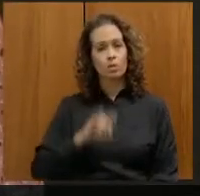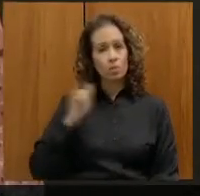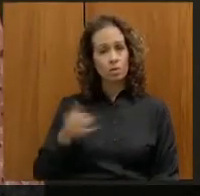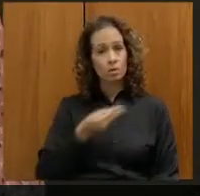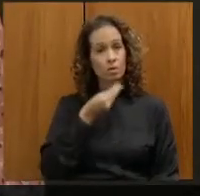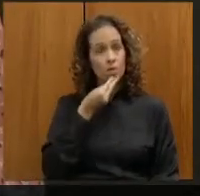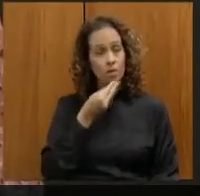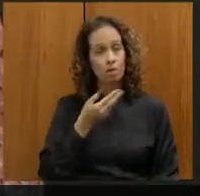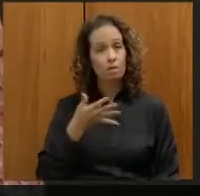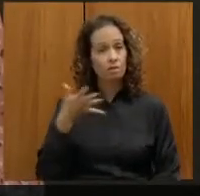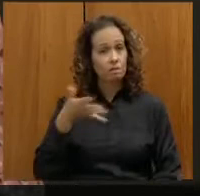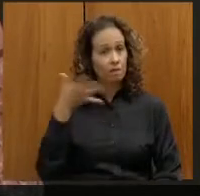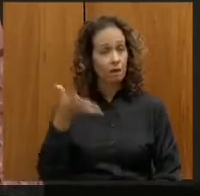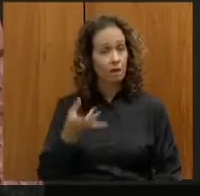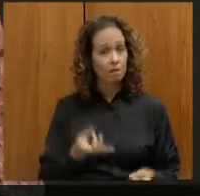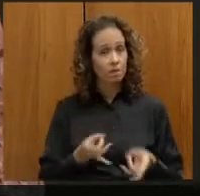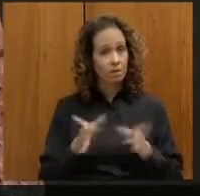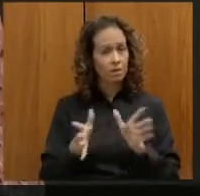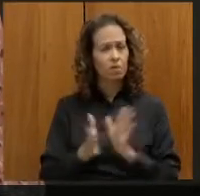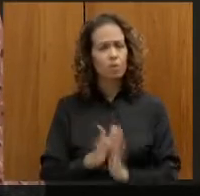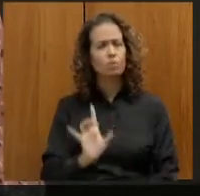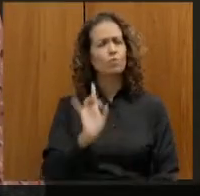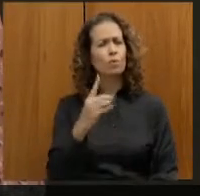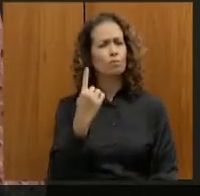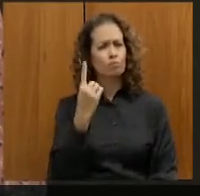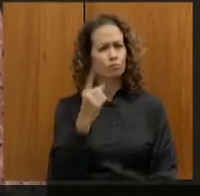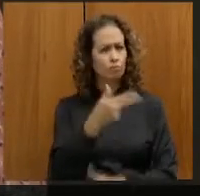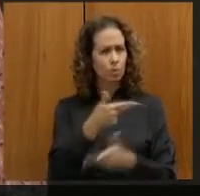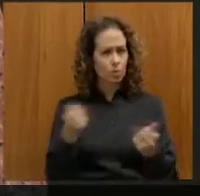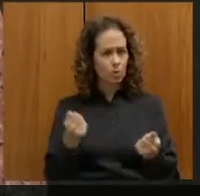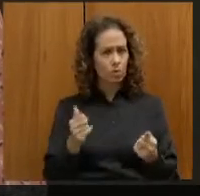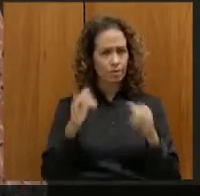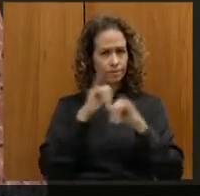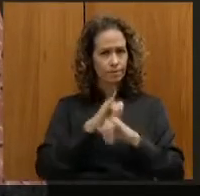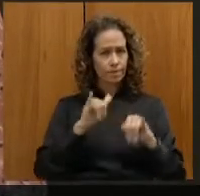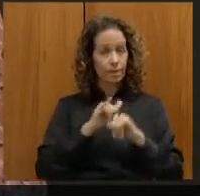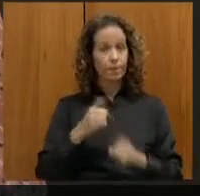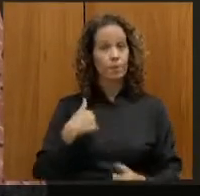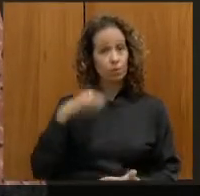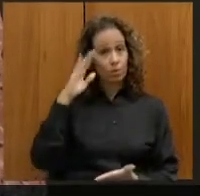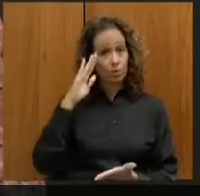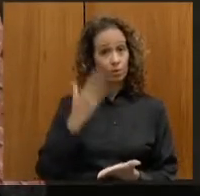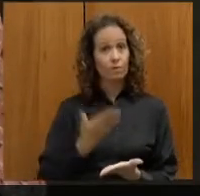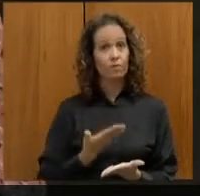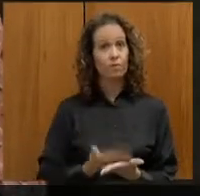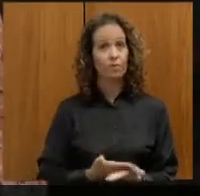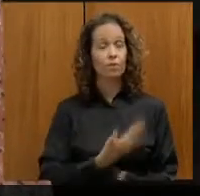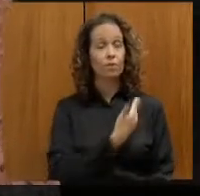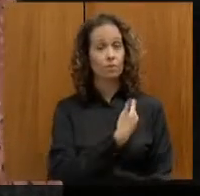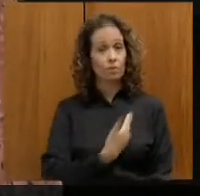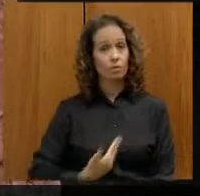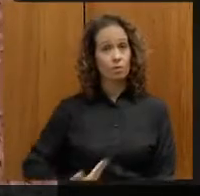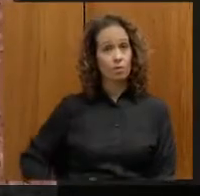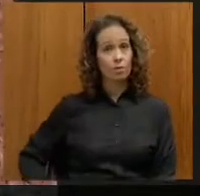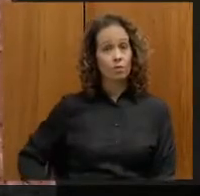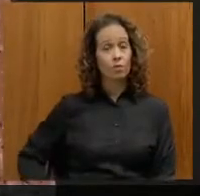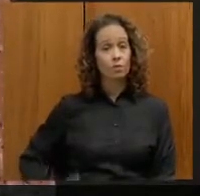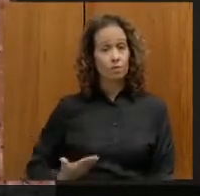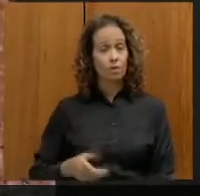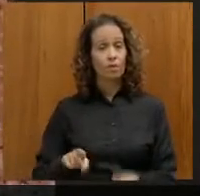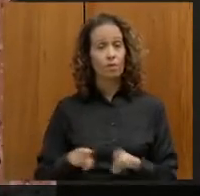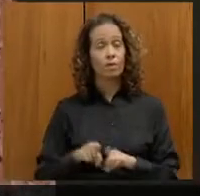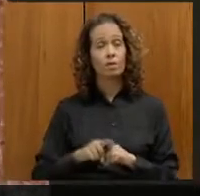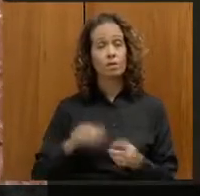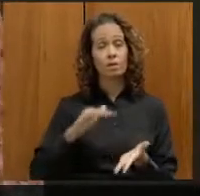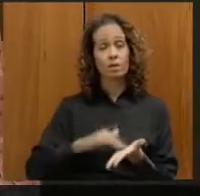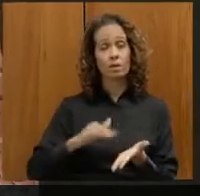e eu queria dizer só uma coisa a dizer que eu confio muito no governo e na Secretaria da